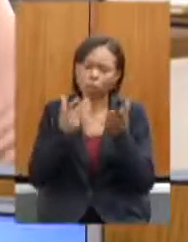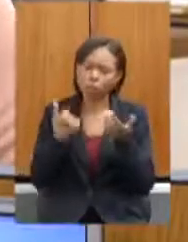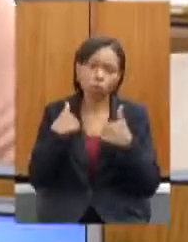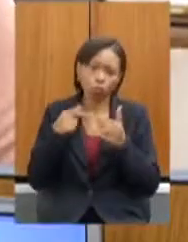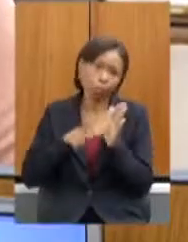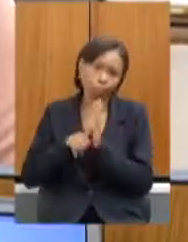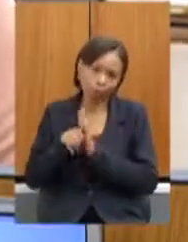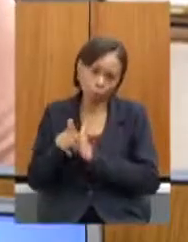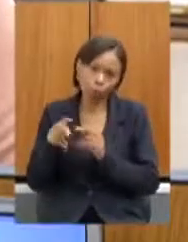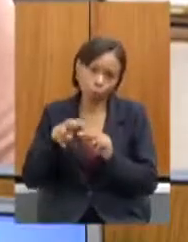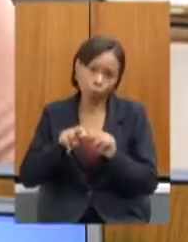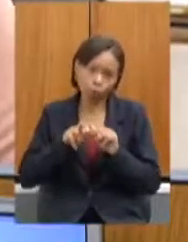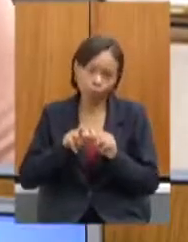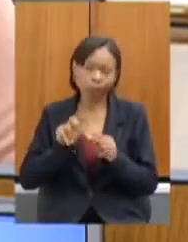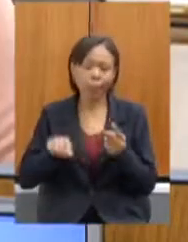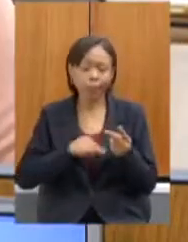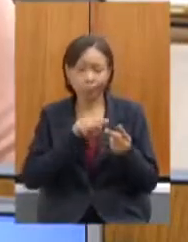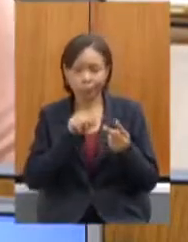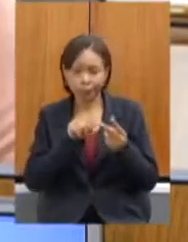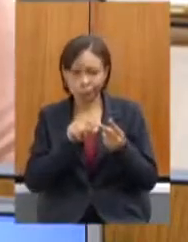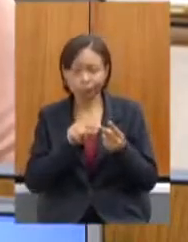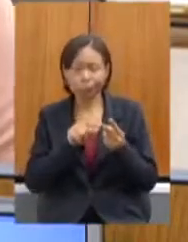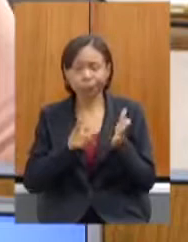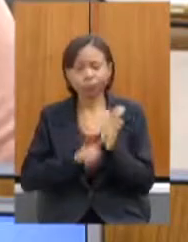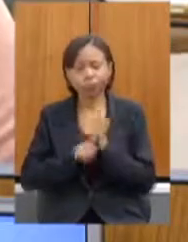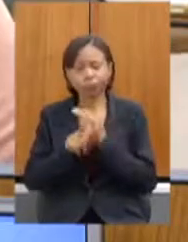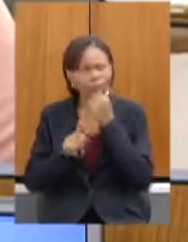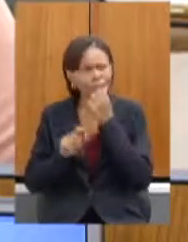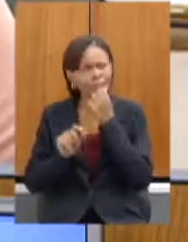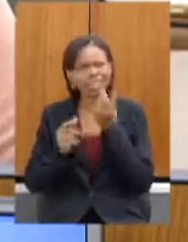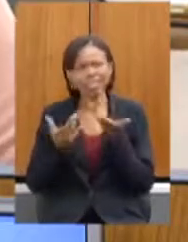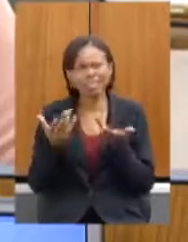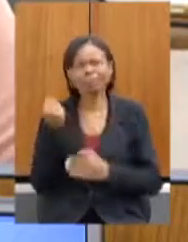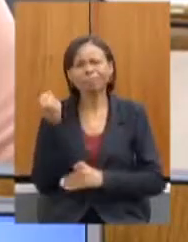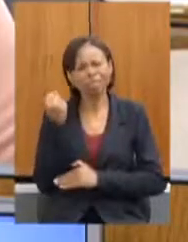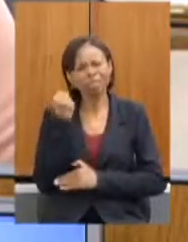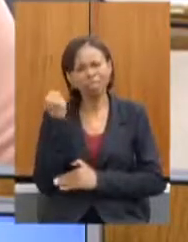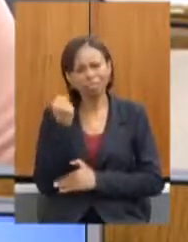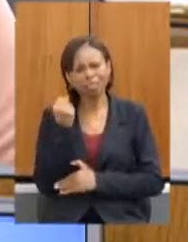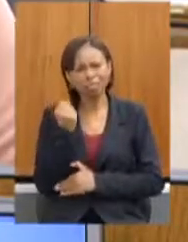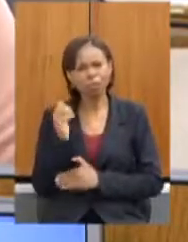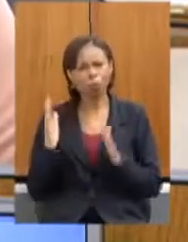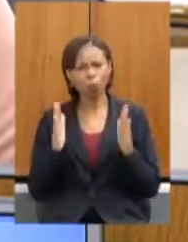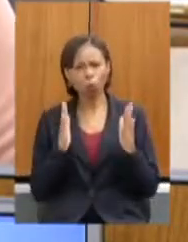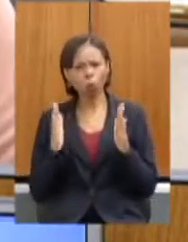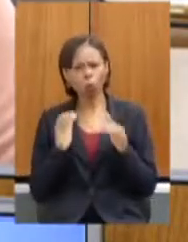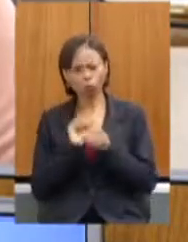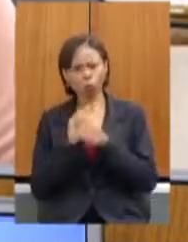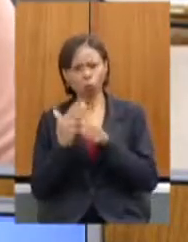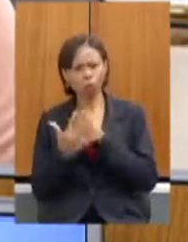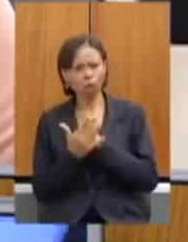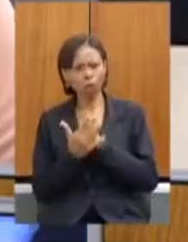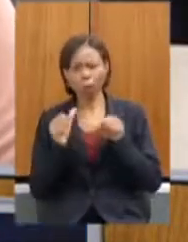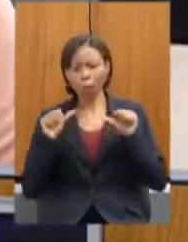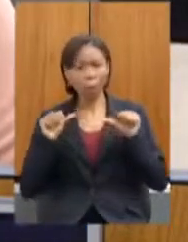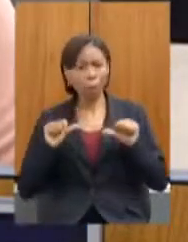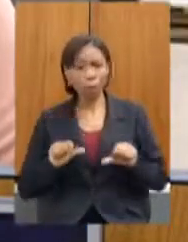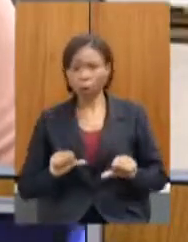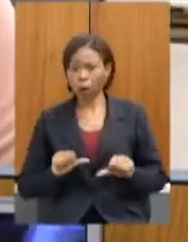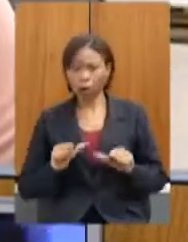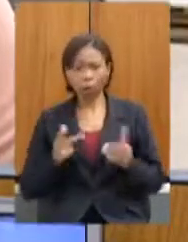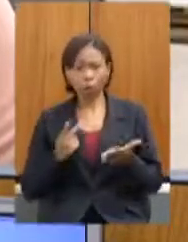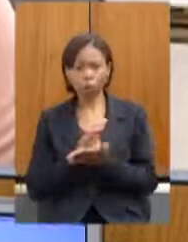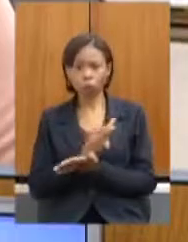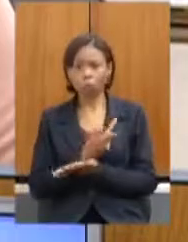respondida é a segunda questão eu é grave no pior momento da pandemia é o estado